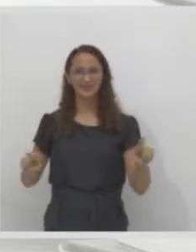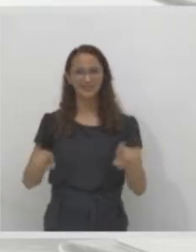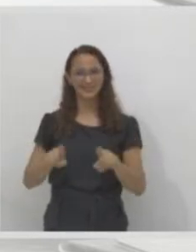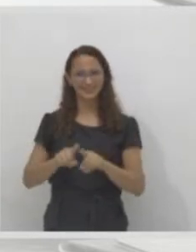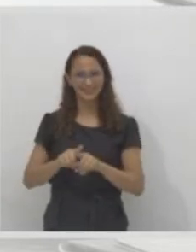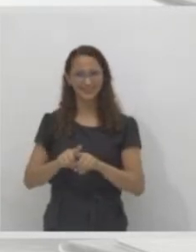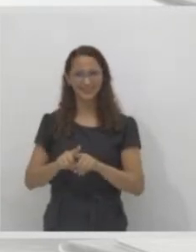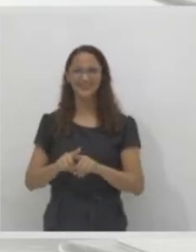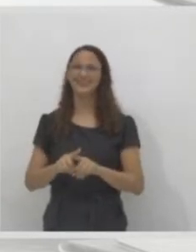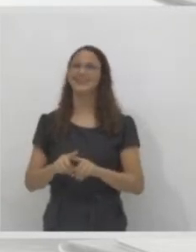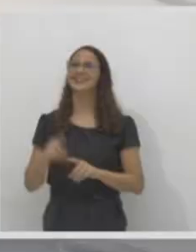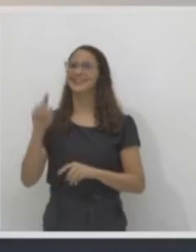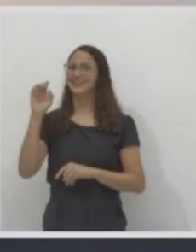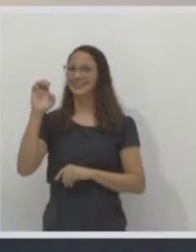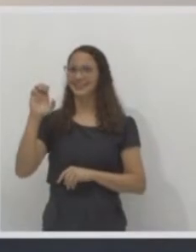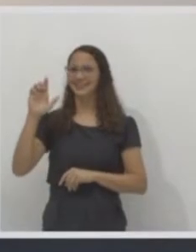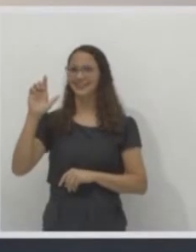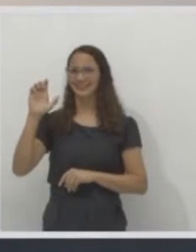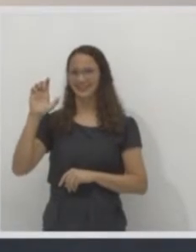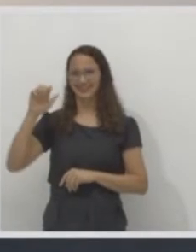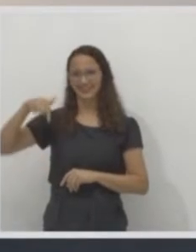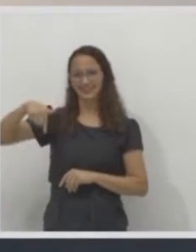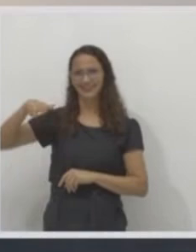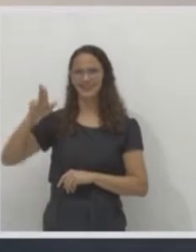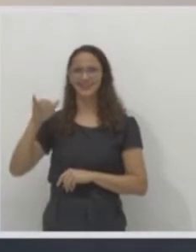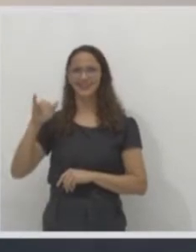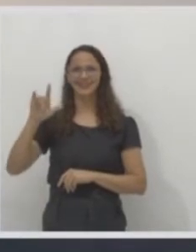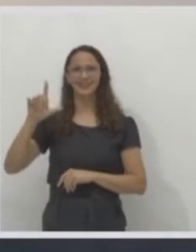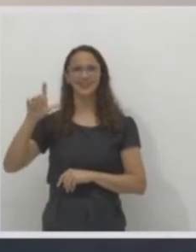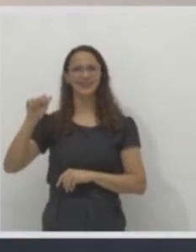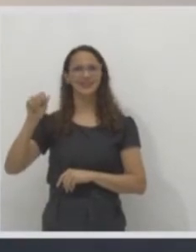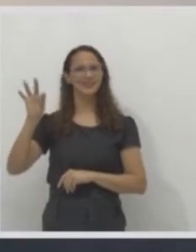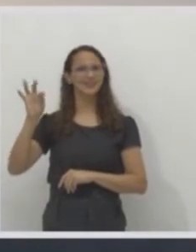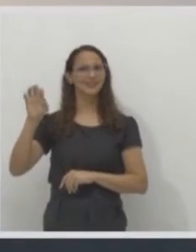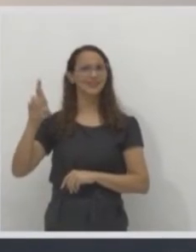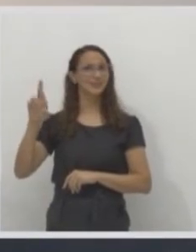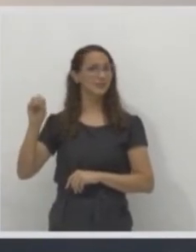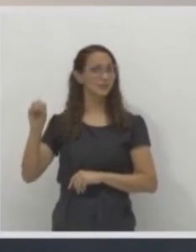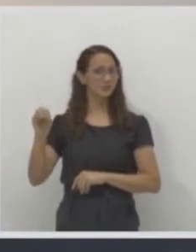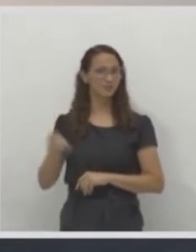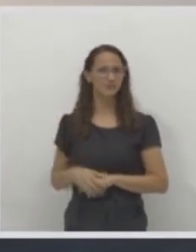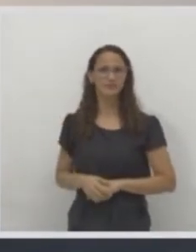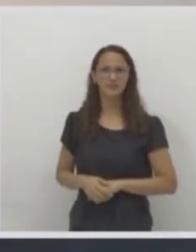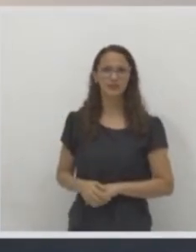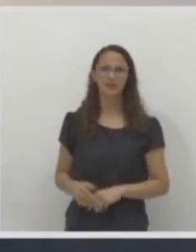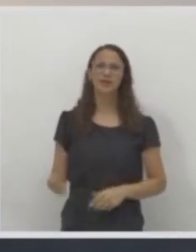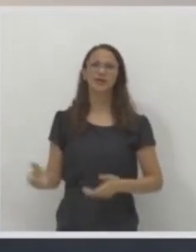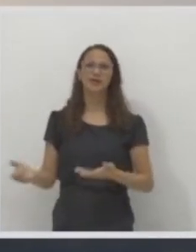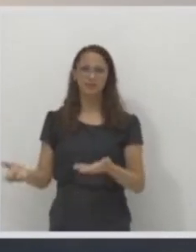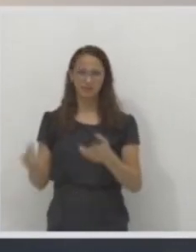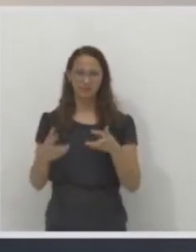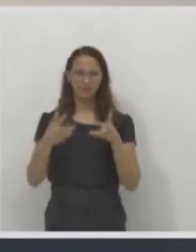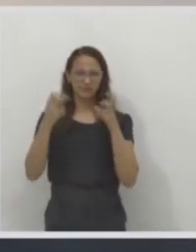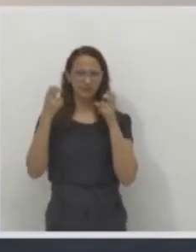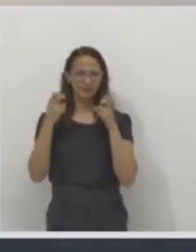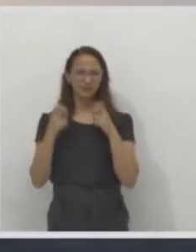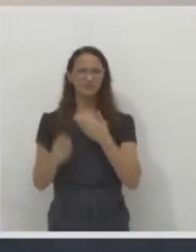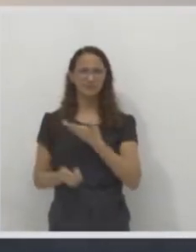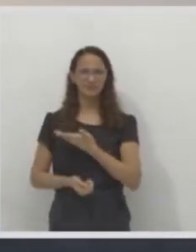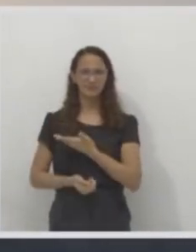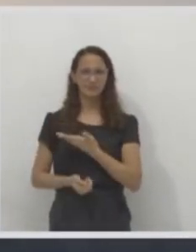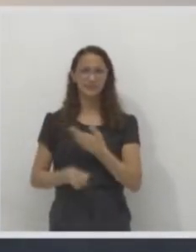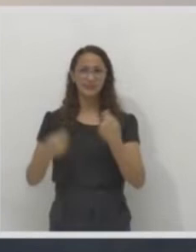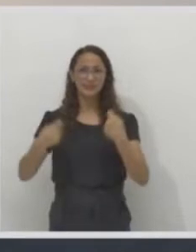de equilátero. Olhem para cá e percebam, para eu ter um triângulo equilátero,